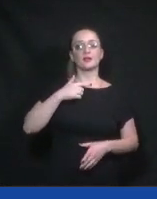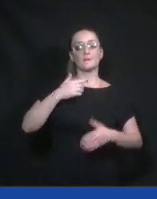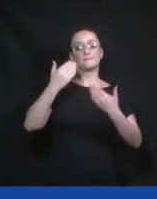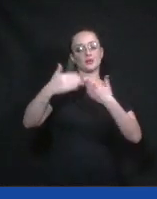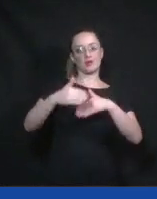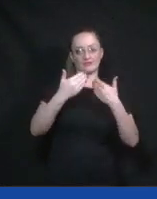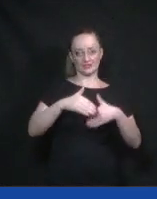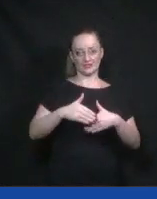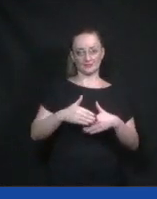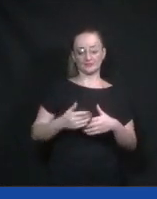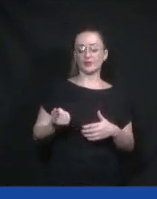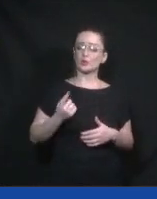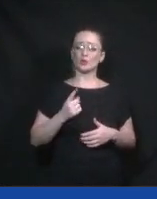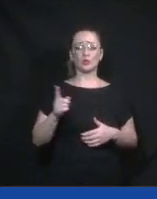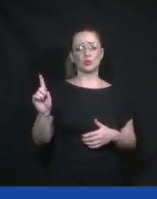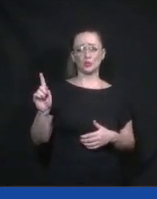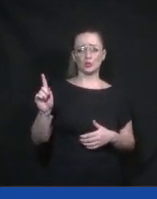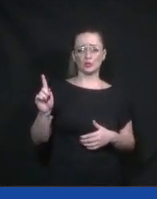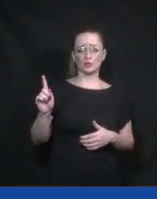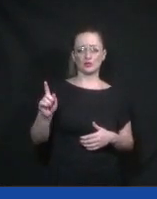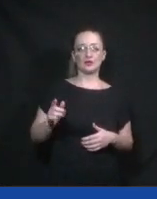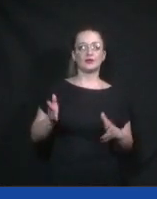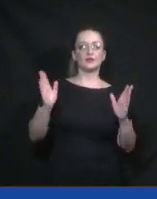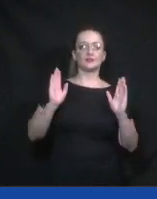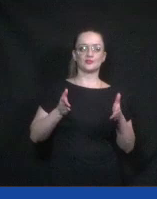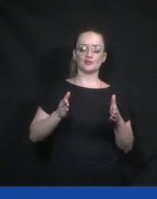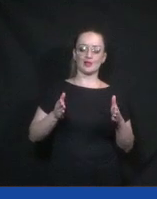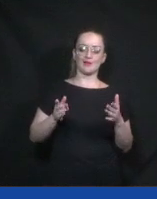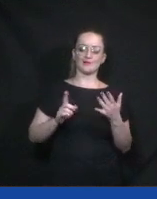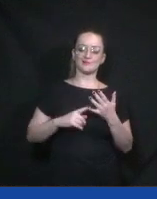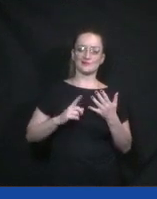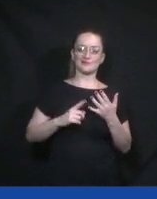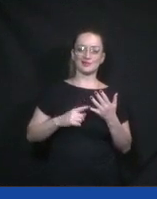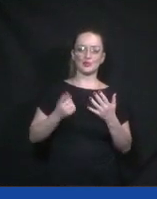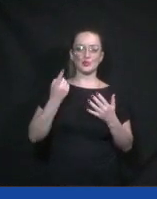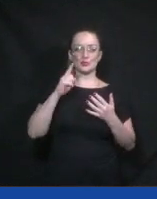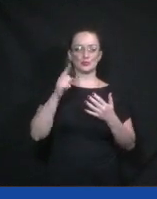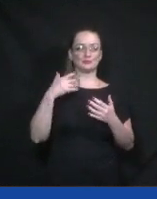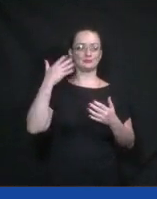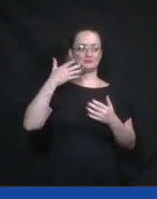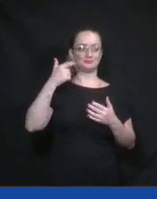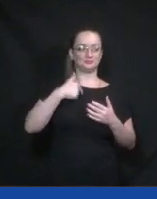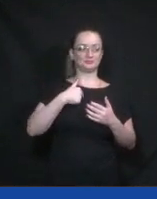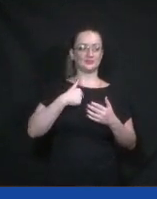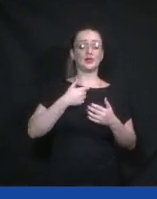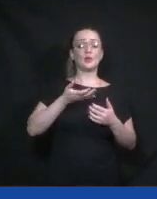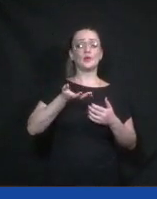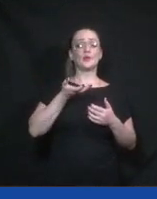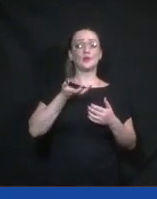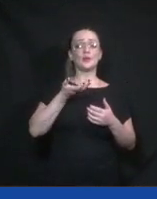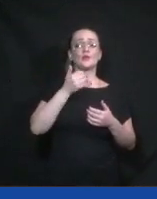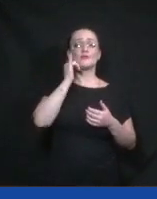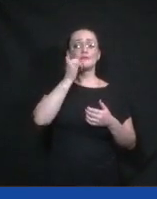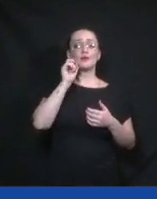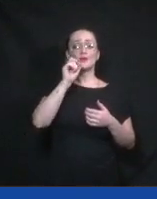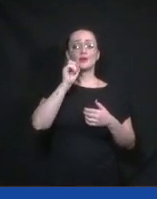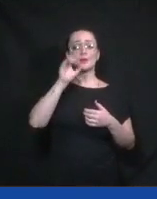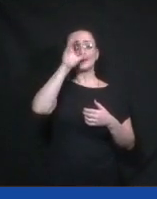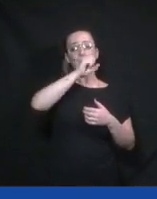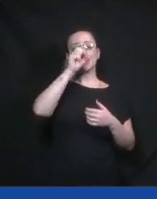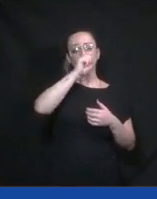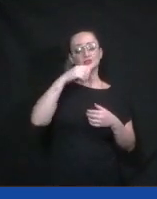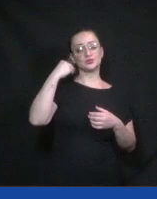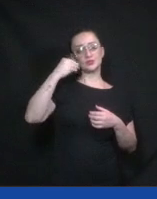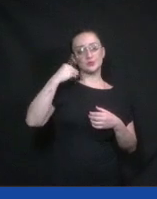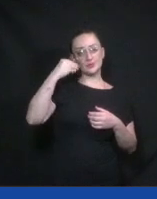e por um E aí caminhando para o é o último ponto da minha sala eu gostaria de destacar os aprendizados e